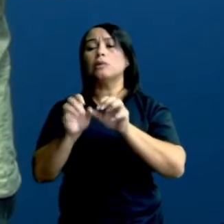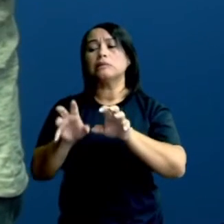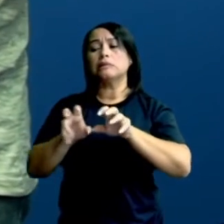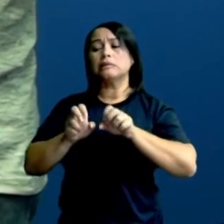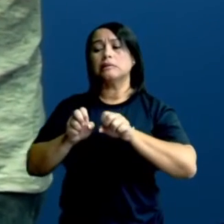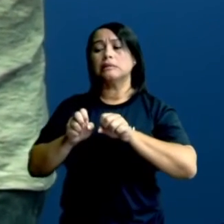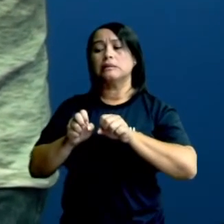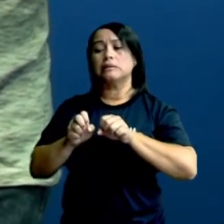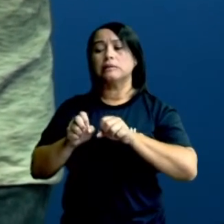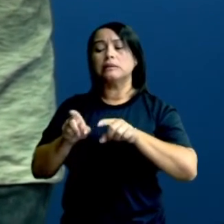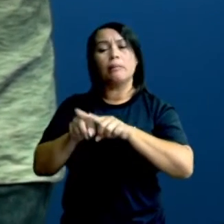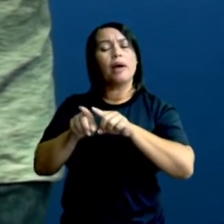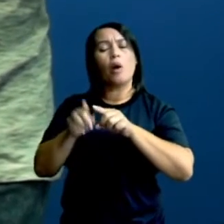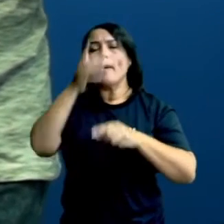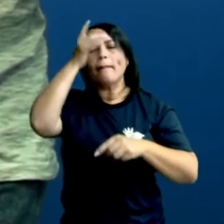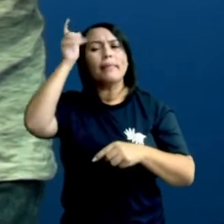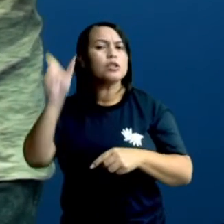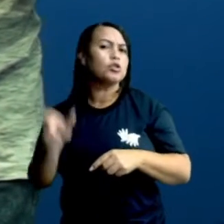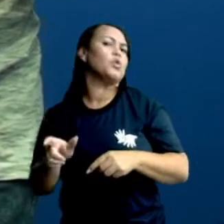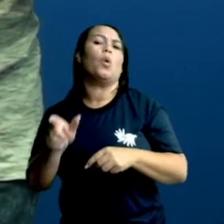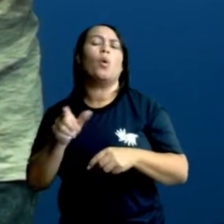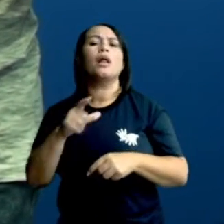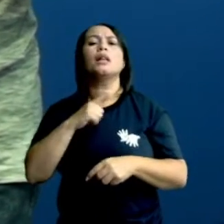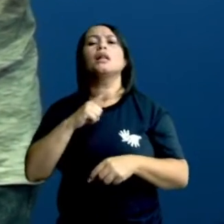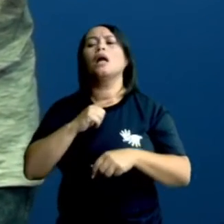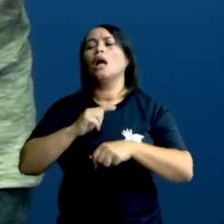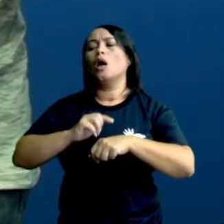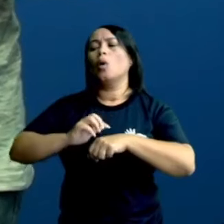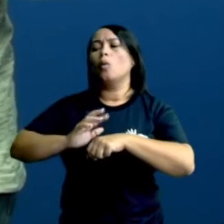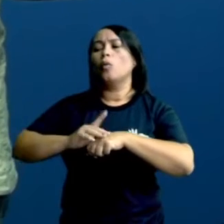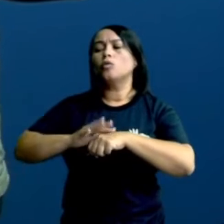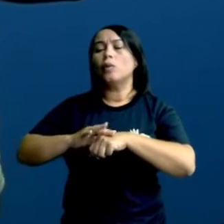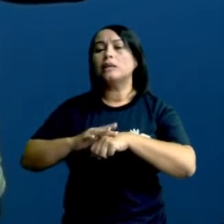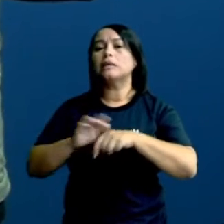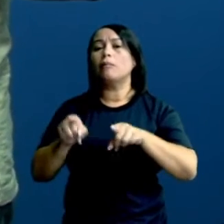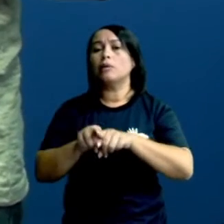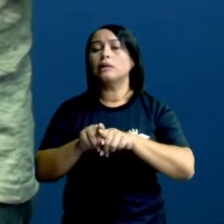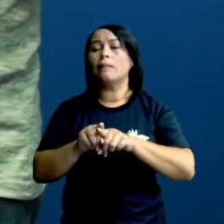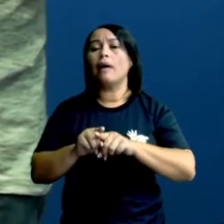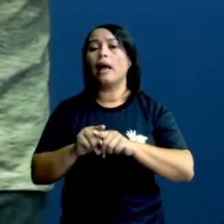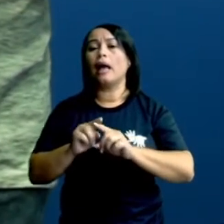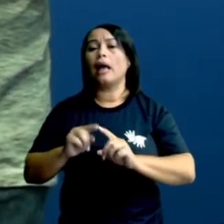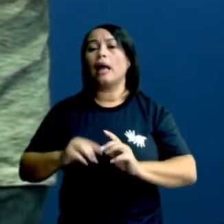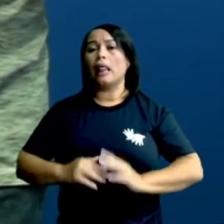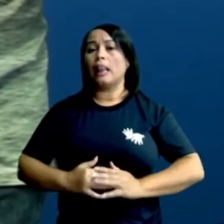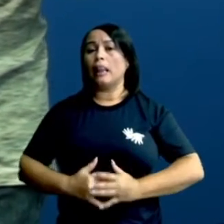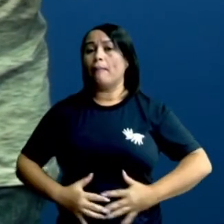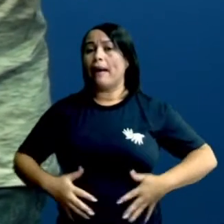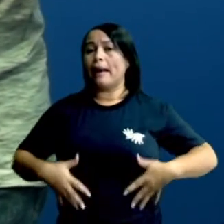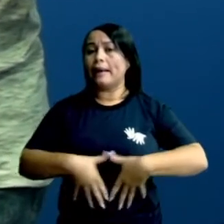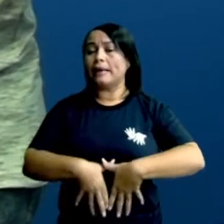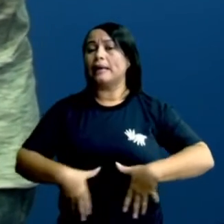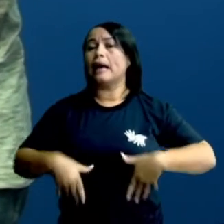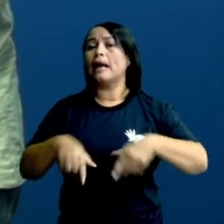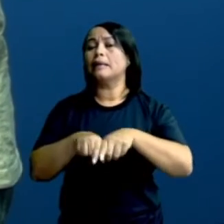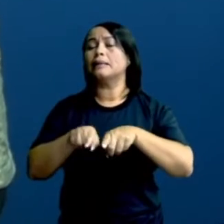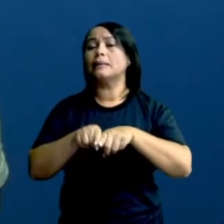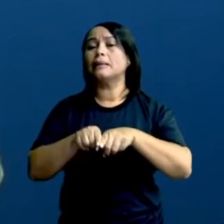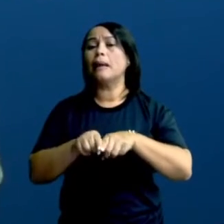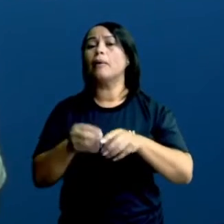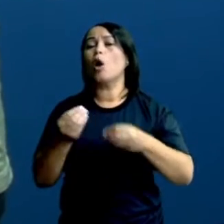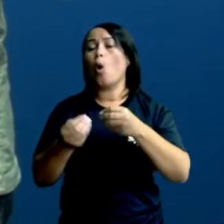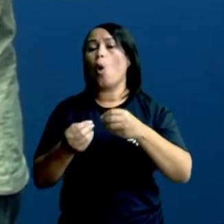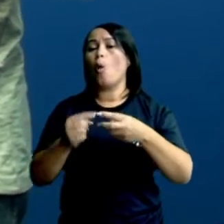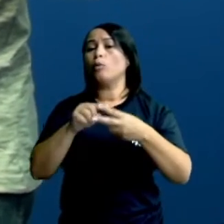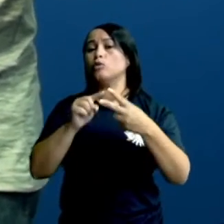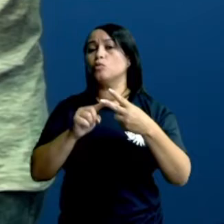forma tegumentar, assim como o homem adquirir a forma tegumentar e a forma visceral. A leishmaniose, ela pode se dividir, se apresentar de